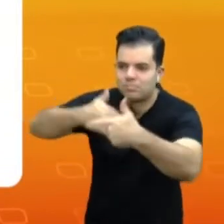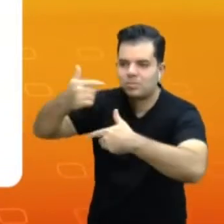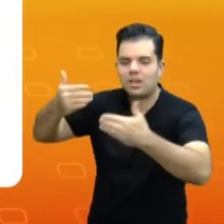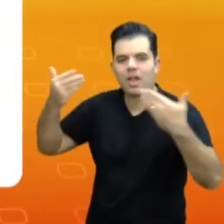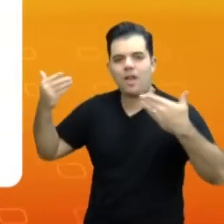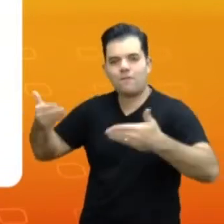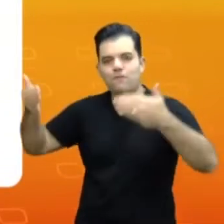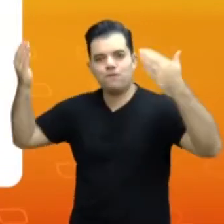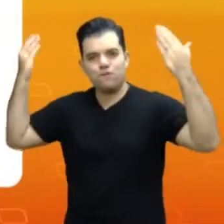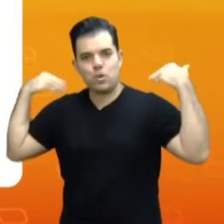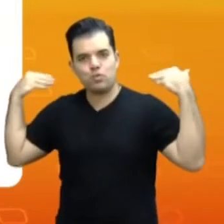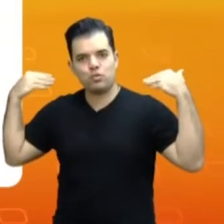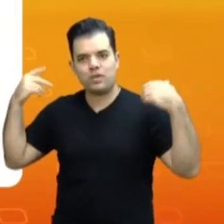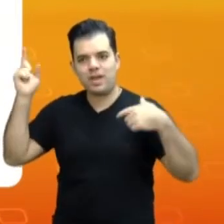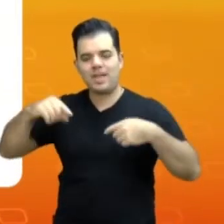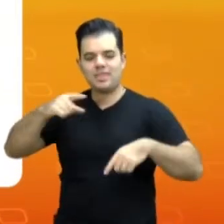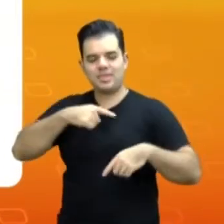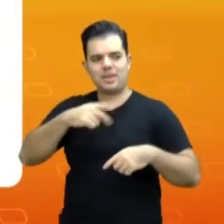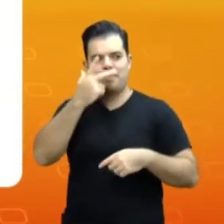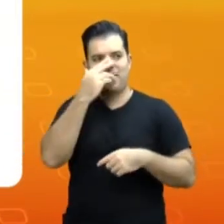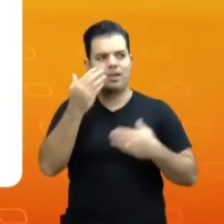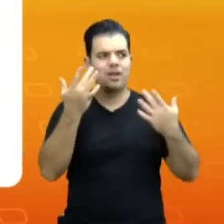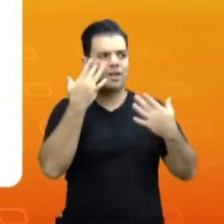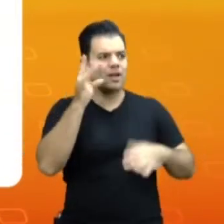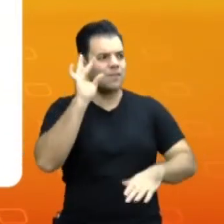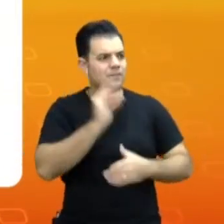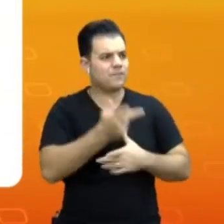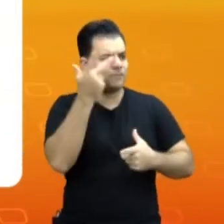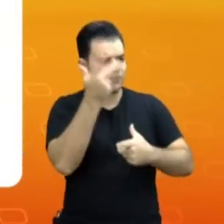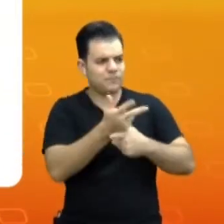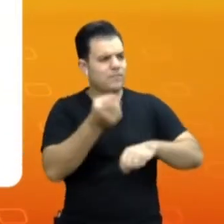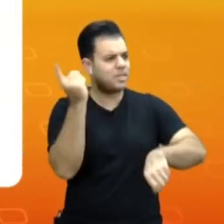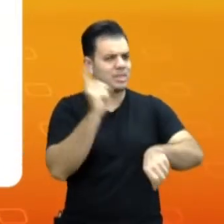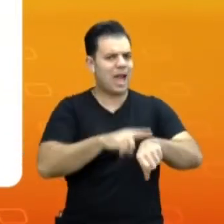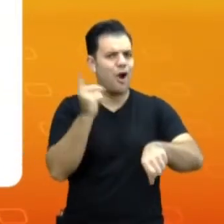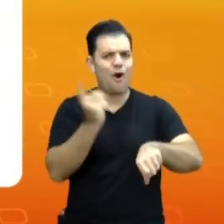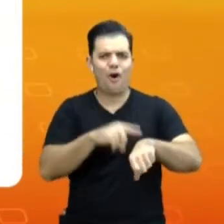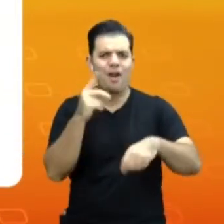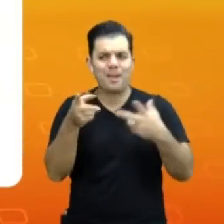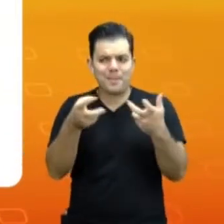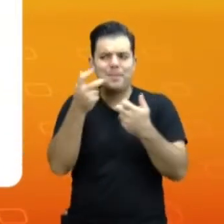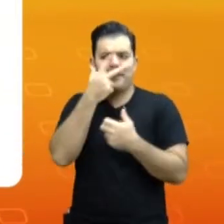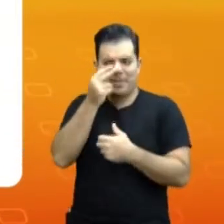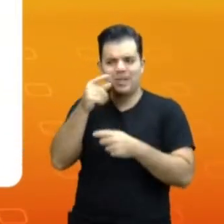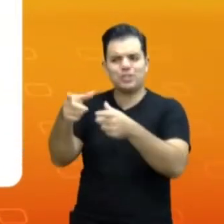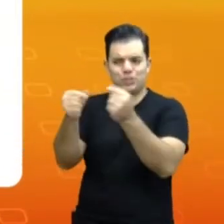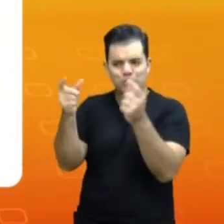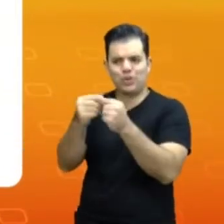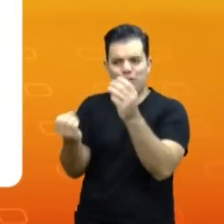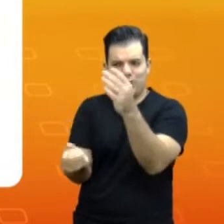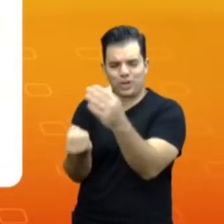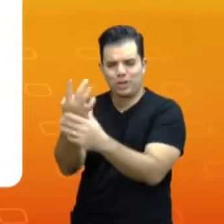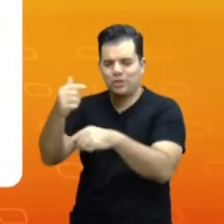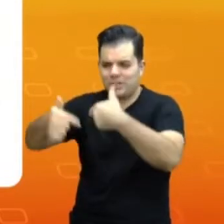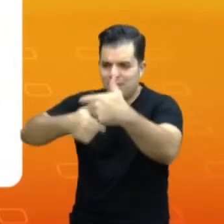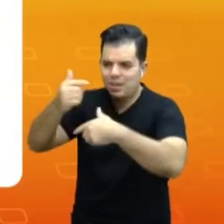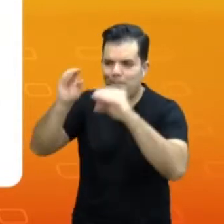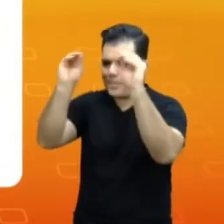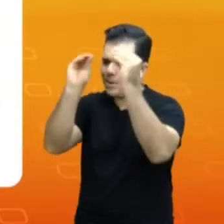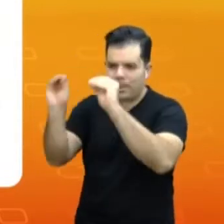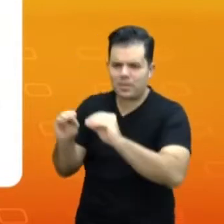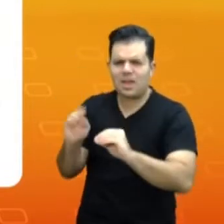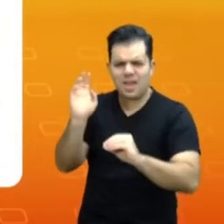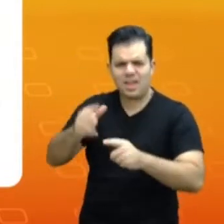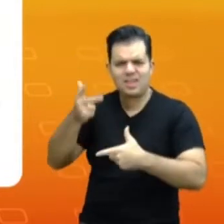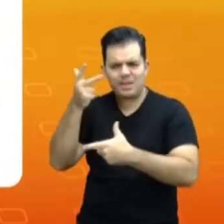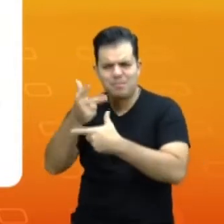aparentemente eram imagens ao vivo, né? Como é que foi esse processo, a criação do estúdio, principalmente, E o que, que de onde eram aquelas imagens? Se